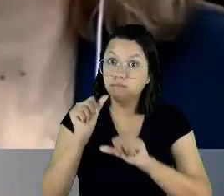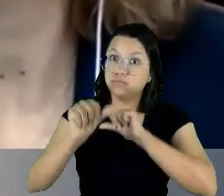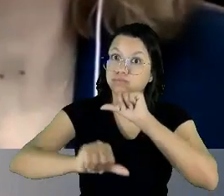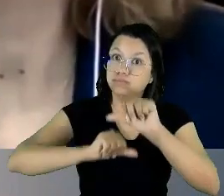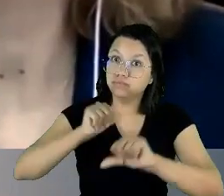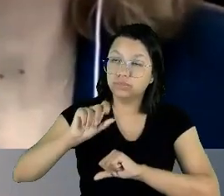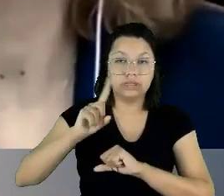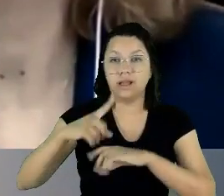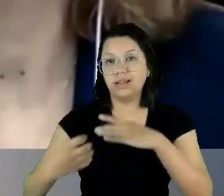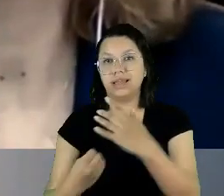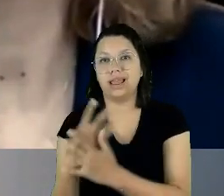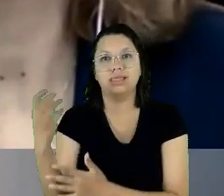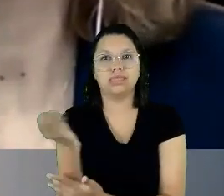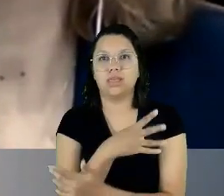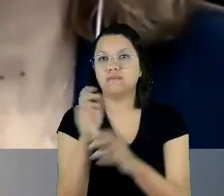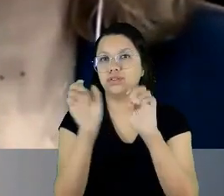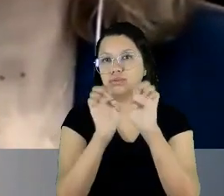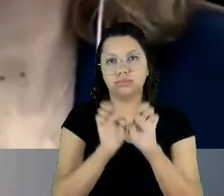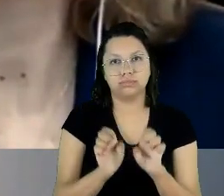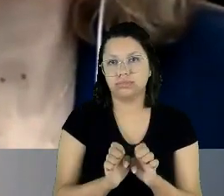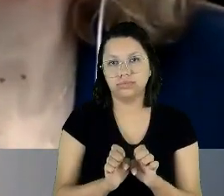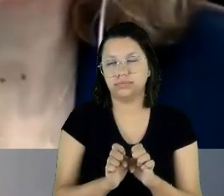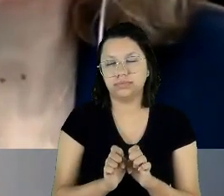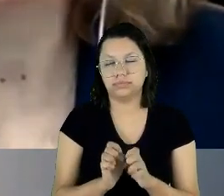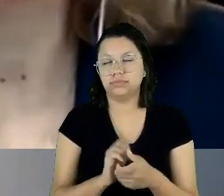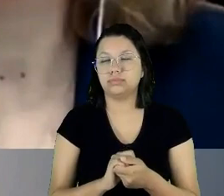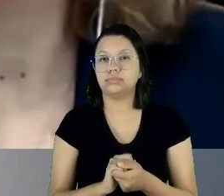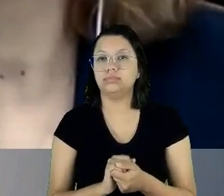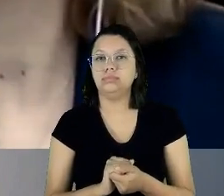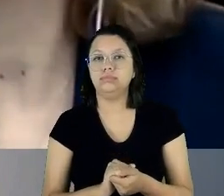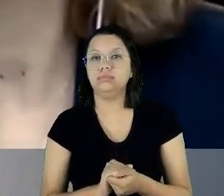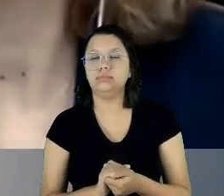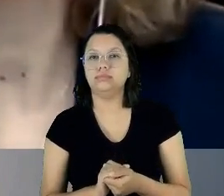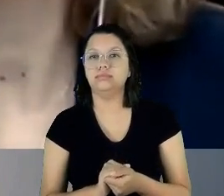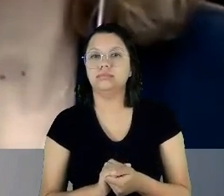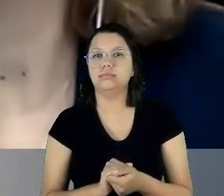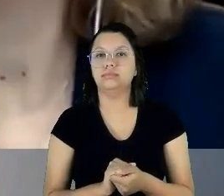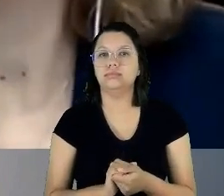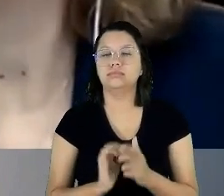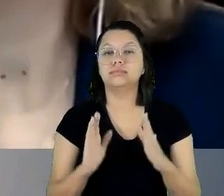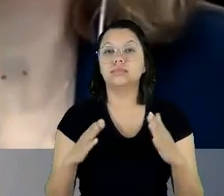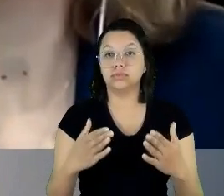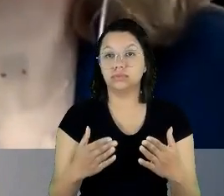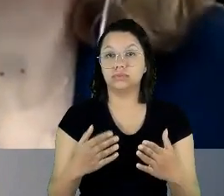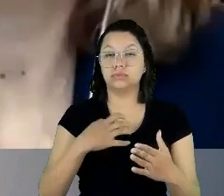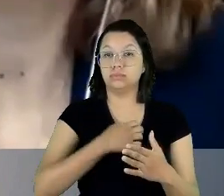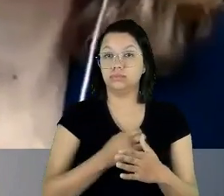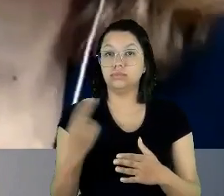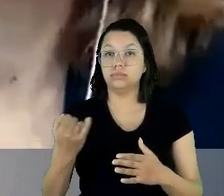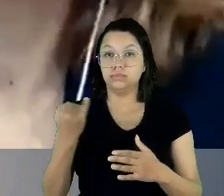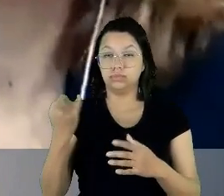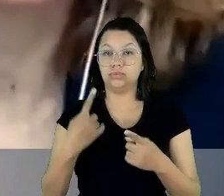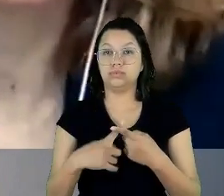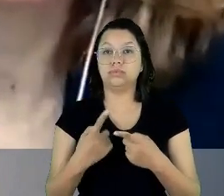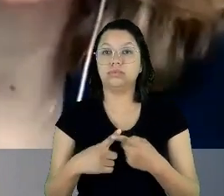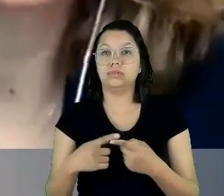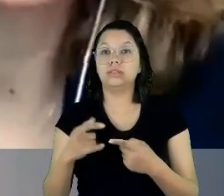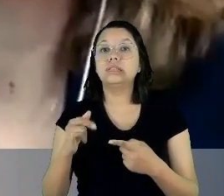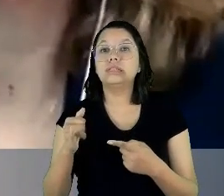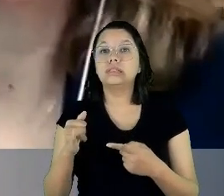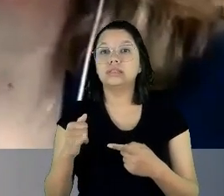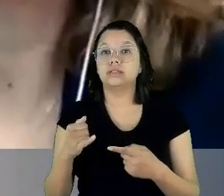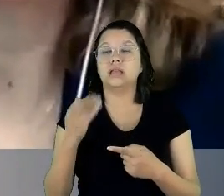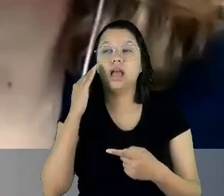transformar, né, não recriar novas estruturas ilegítimas. Então, ela diz que o método interessa porque, sem entender